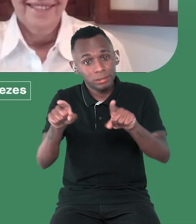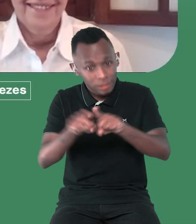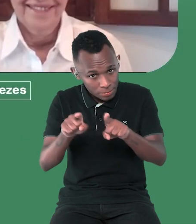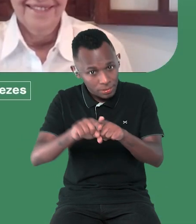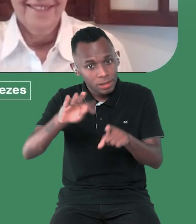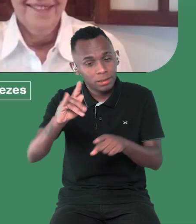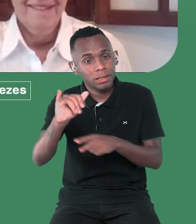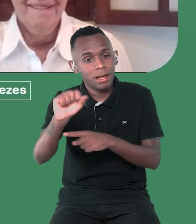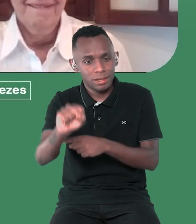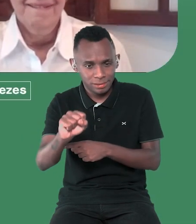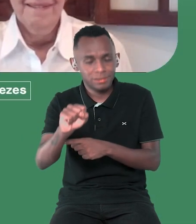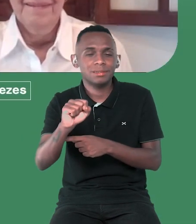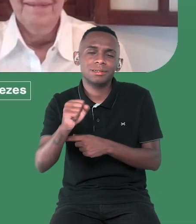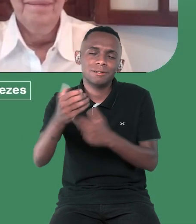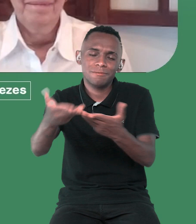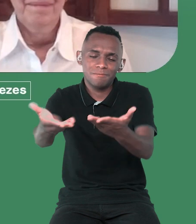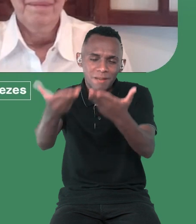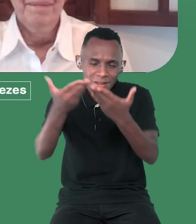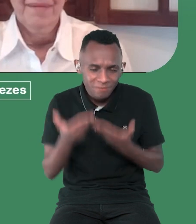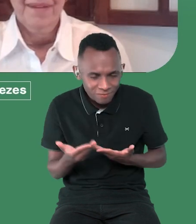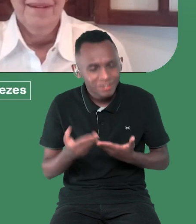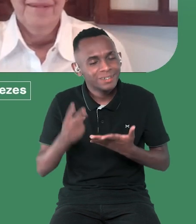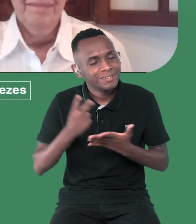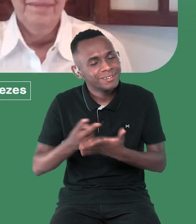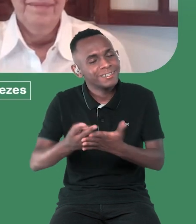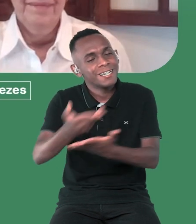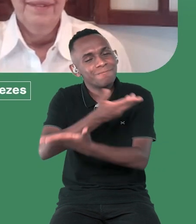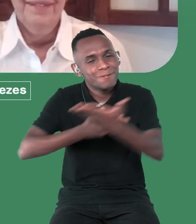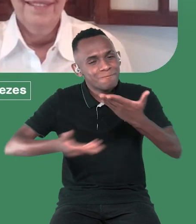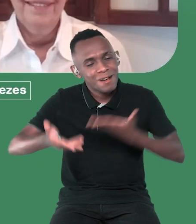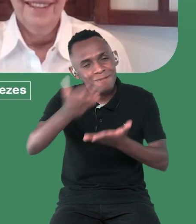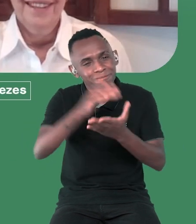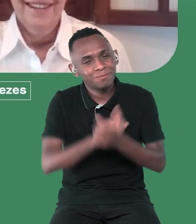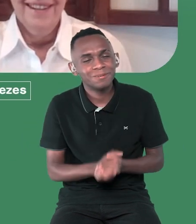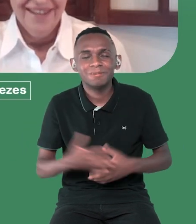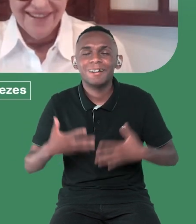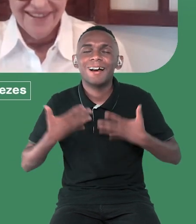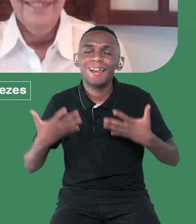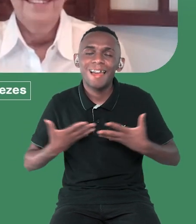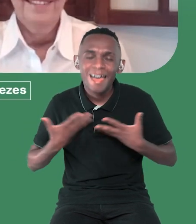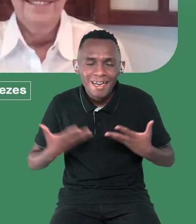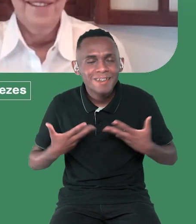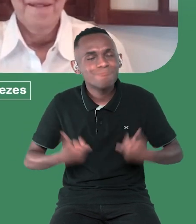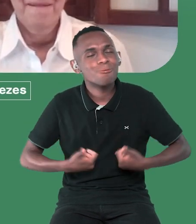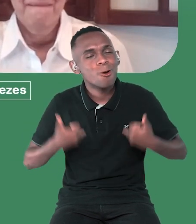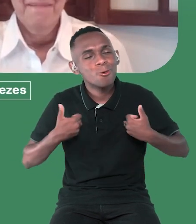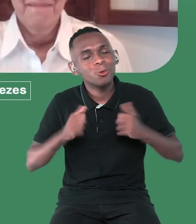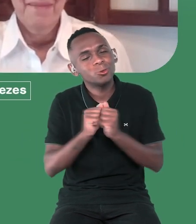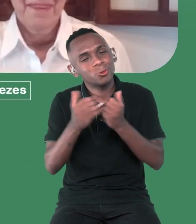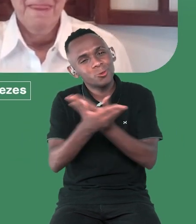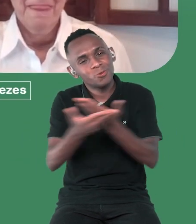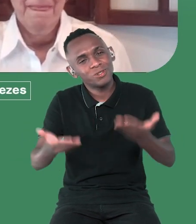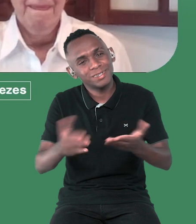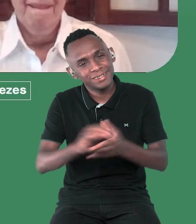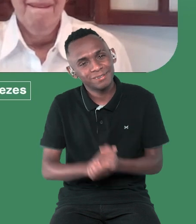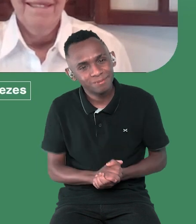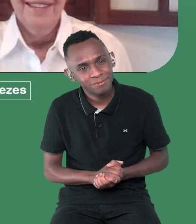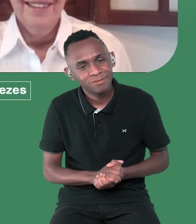Thaís Guimarães. Bem-vindas ao Sempre um Papo. Uma alegria para a gente, uma honra ter vocês aqui hoje.